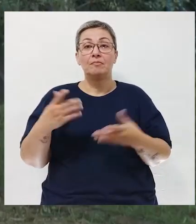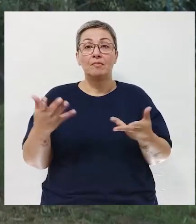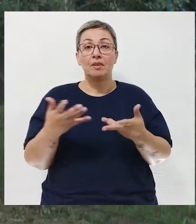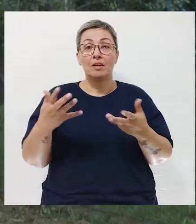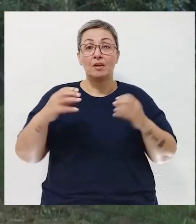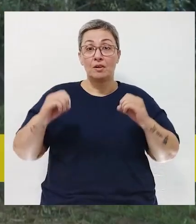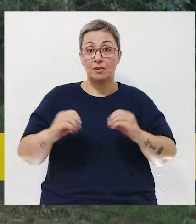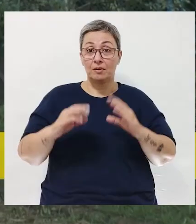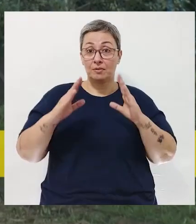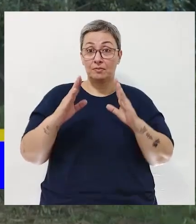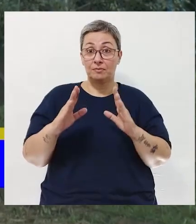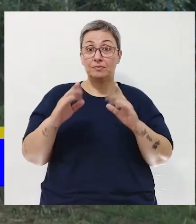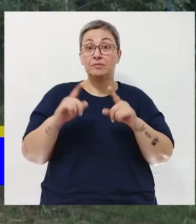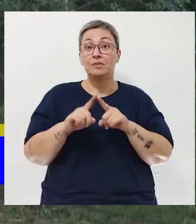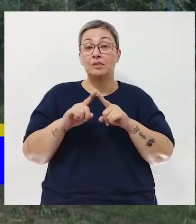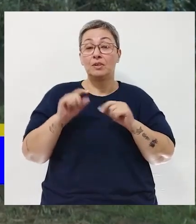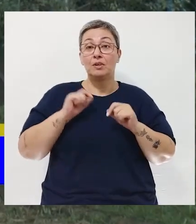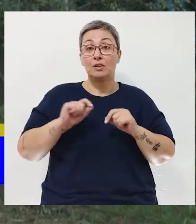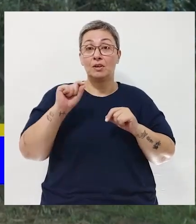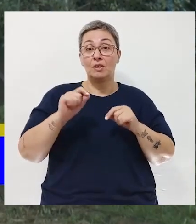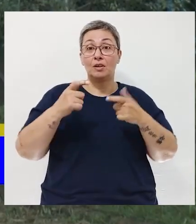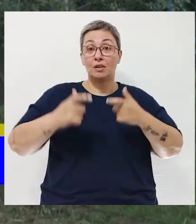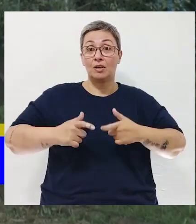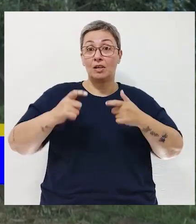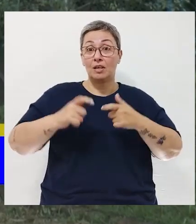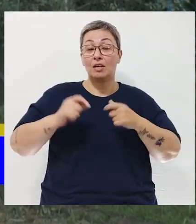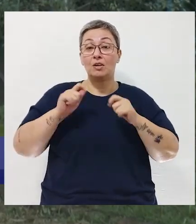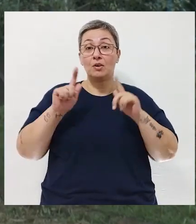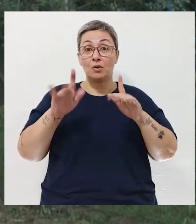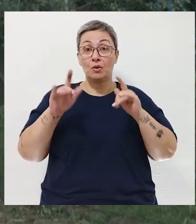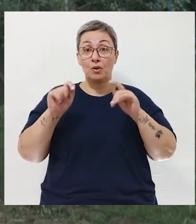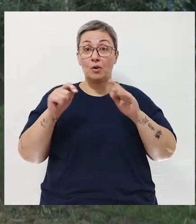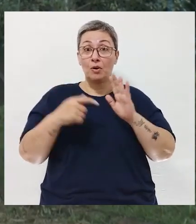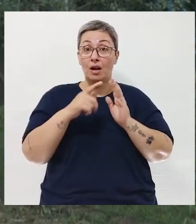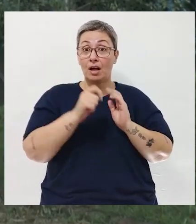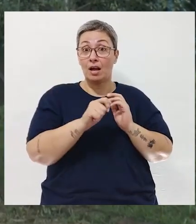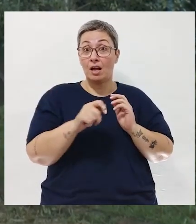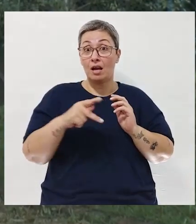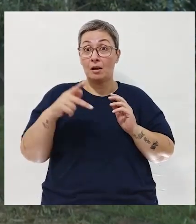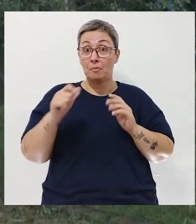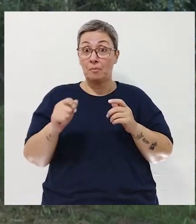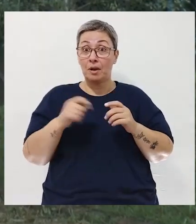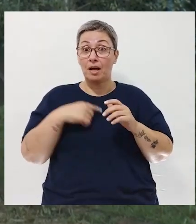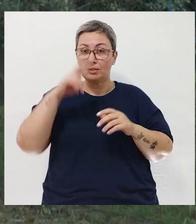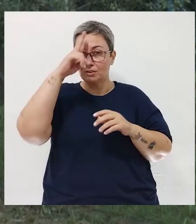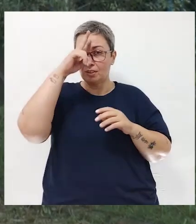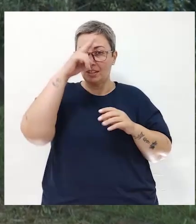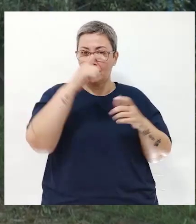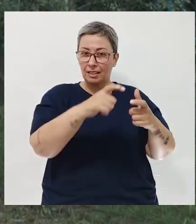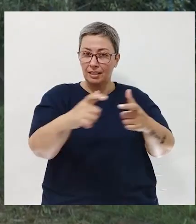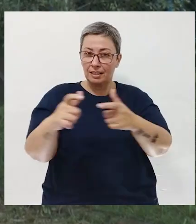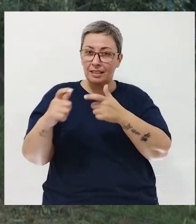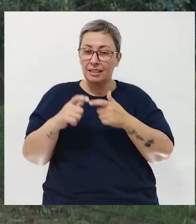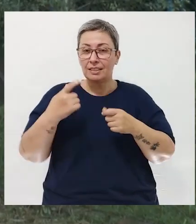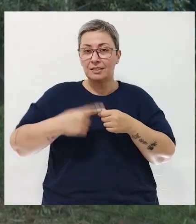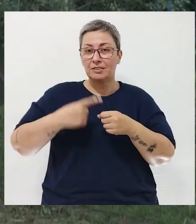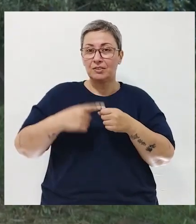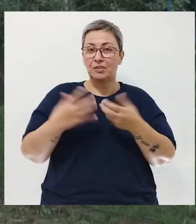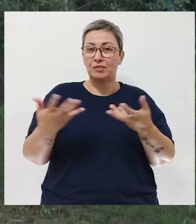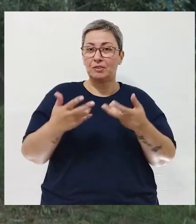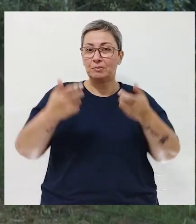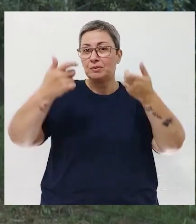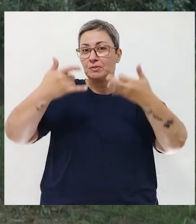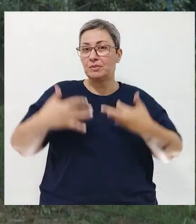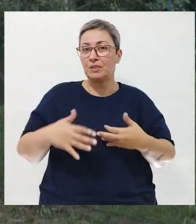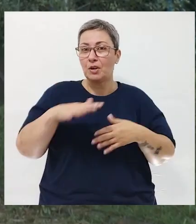Está no ar o Lugares e Memórias de Guarulhos, uma iniciativa da APA para levar até você a história de cada canto da nossa cidade. Hoje vamos falar sobre um